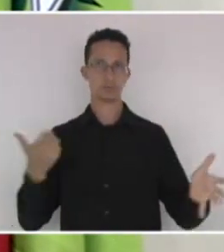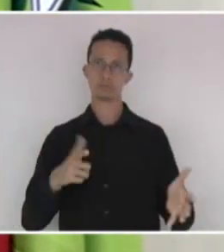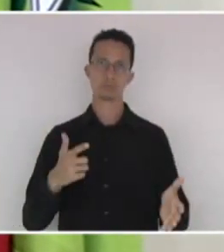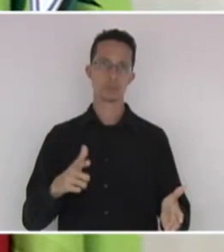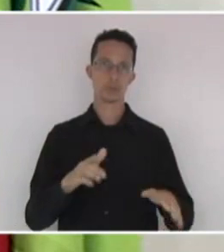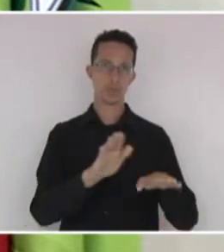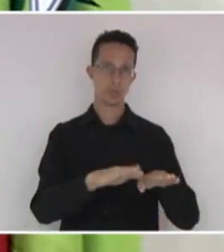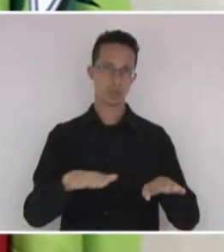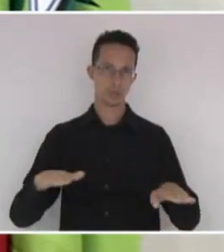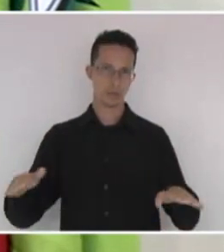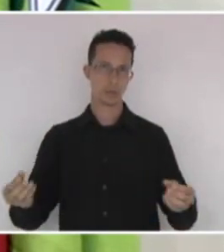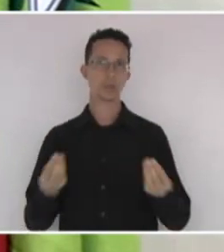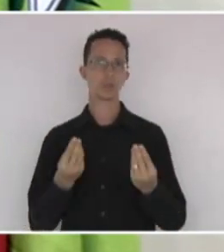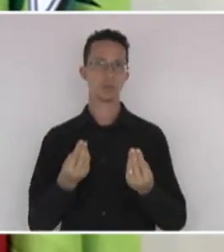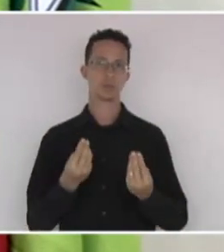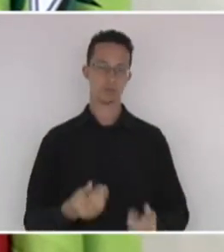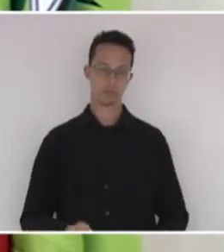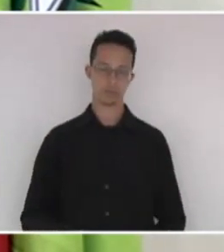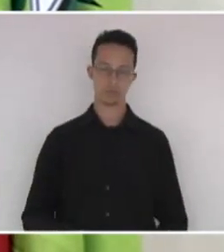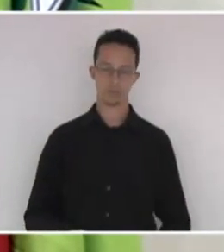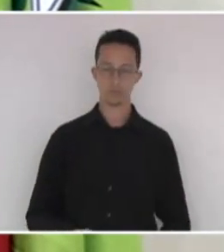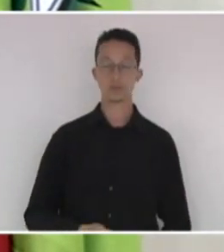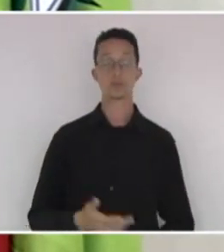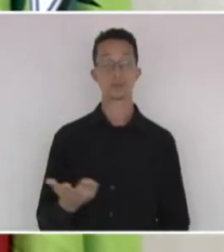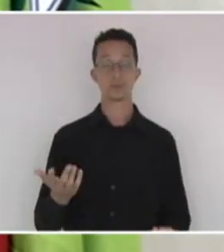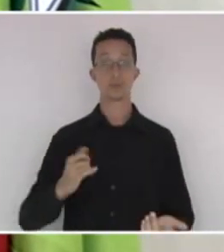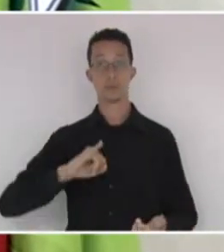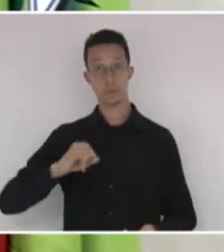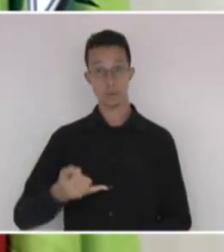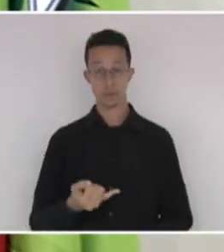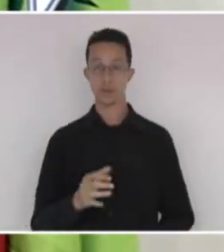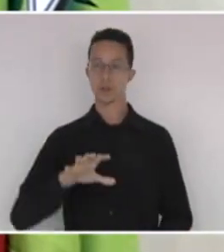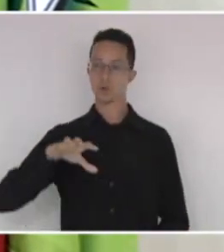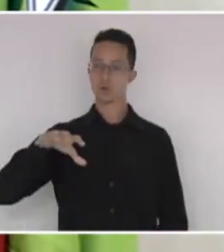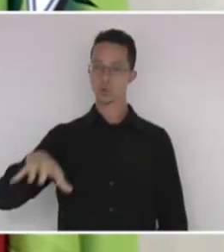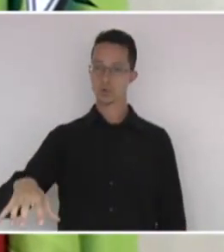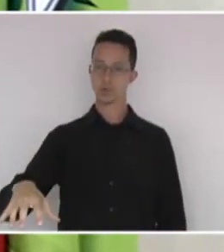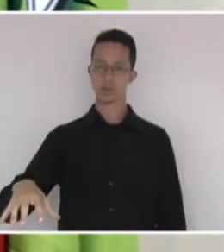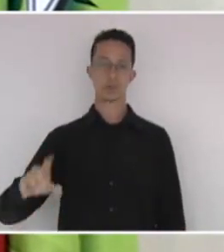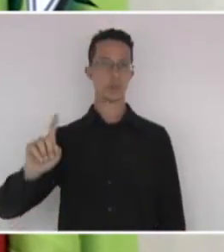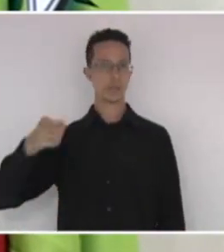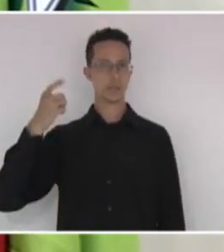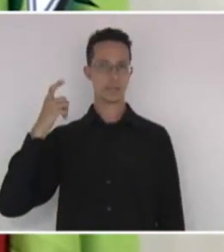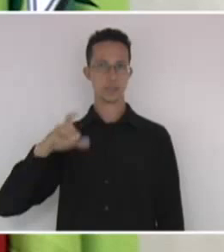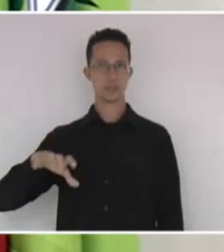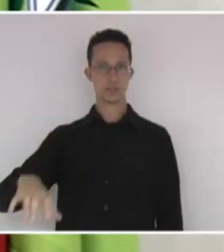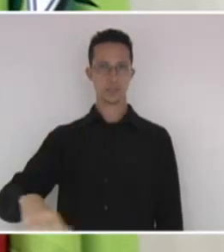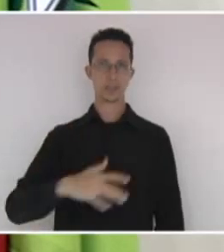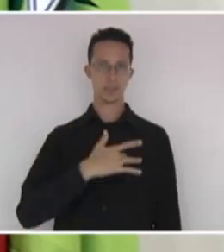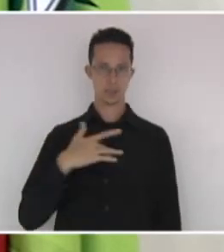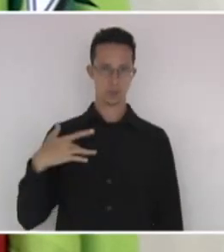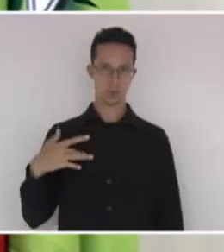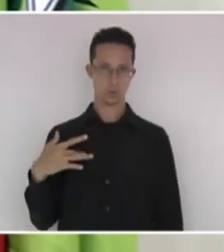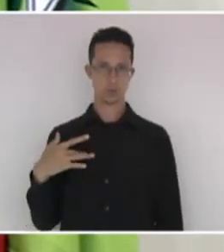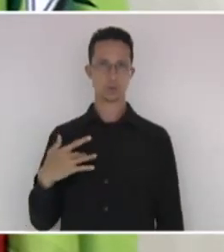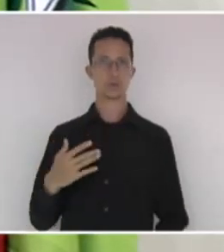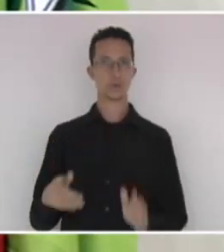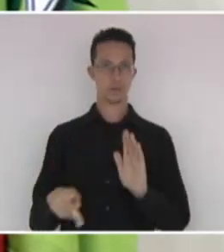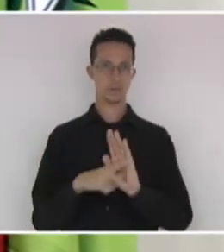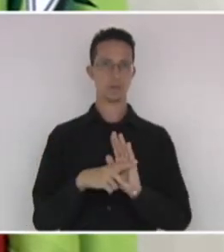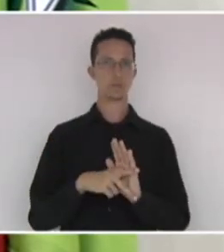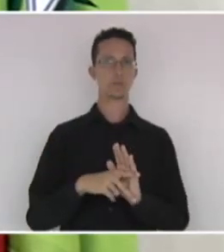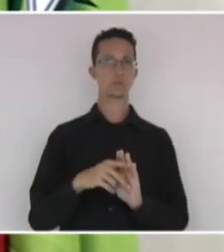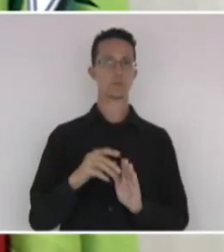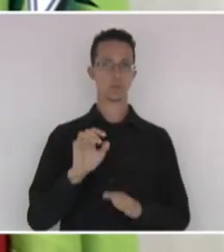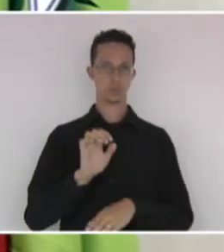para esse antigo espaço do Centro de Saúde de Blumenau, que é um espaço do Estado, há